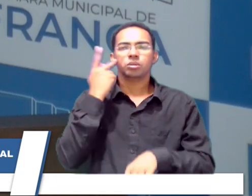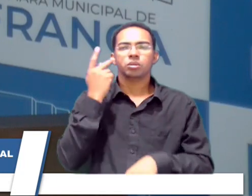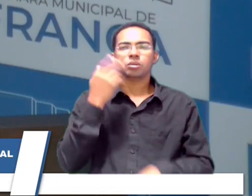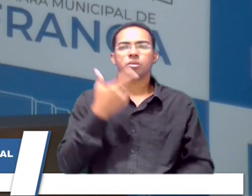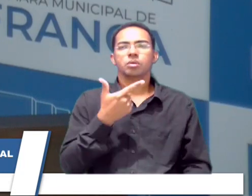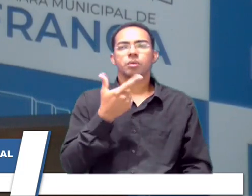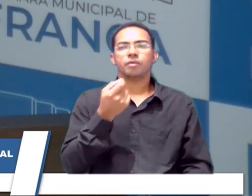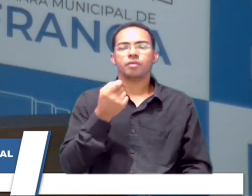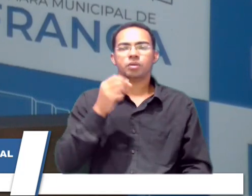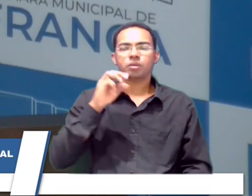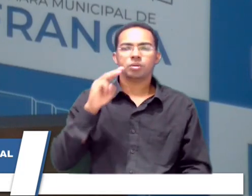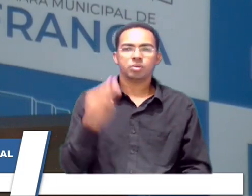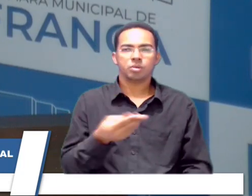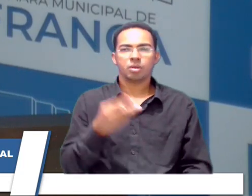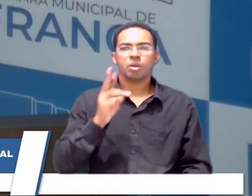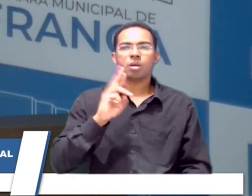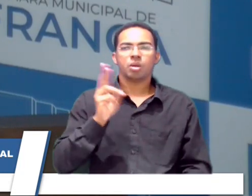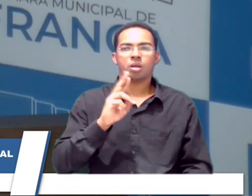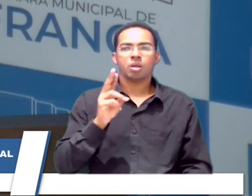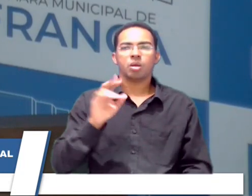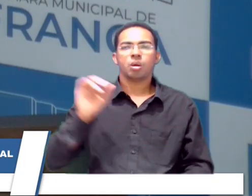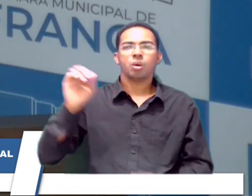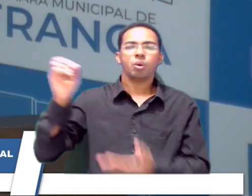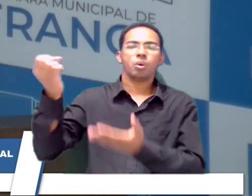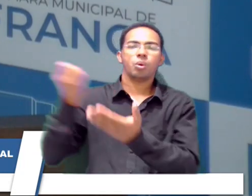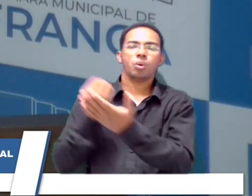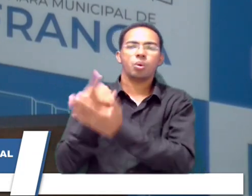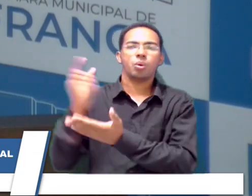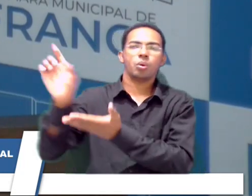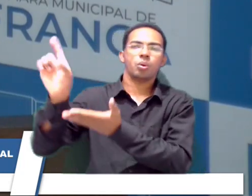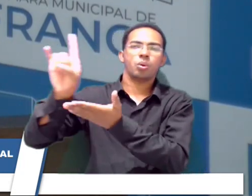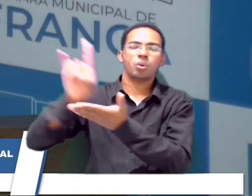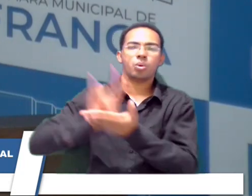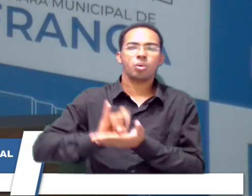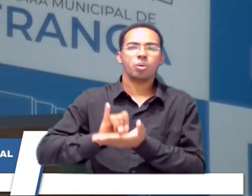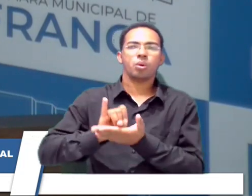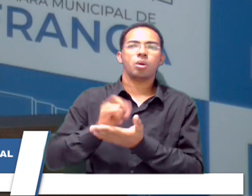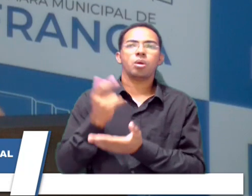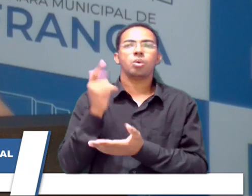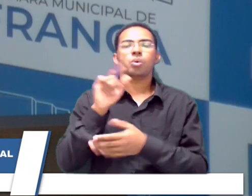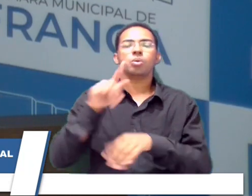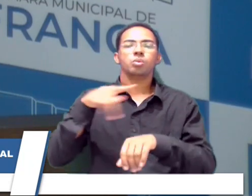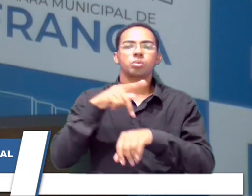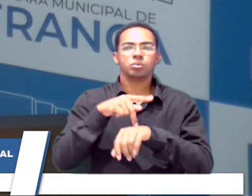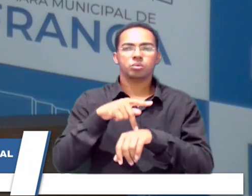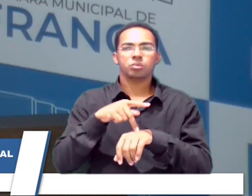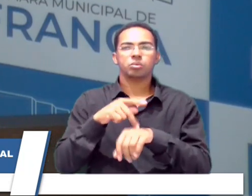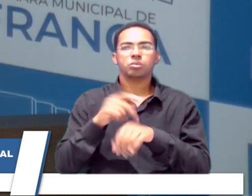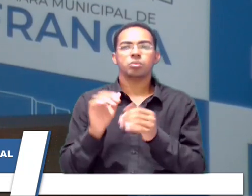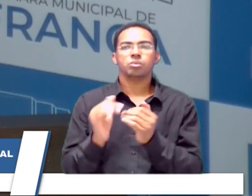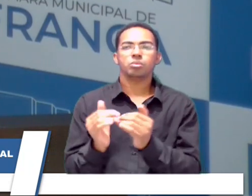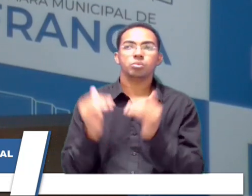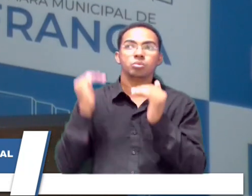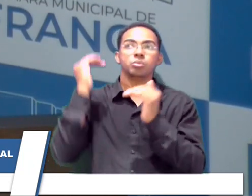milhões de reais com importação de remédio à base de cannabis, por um preço altíssimo, aviltante,